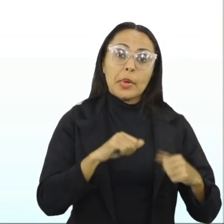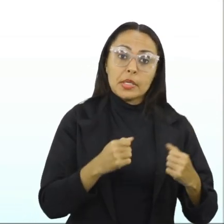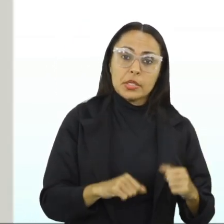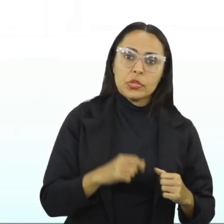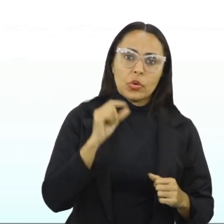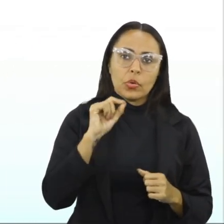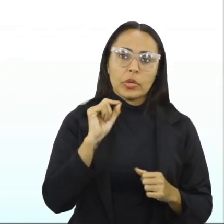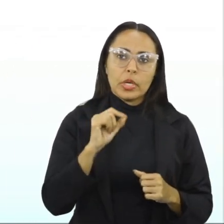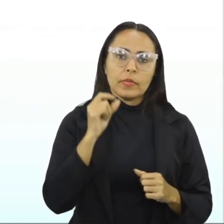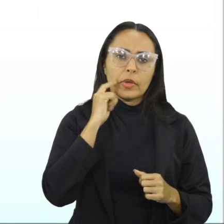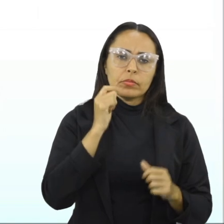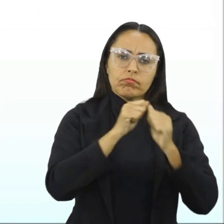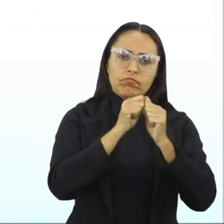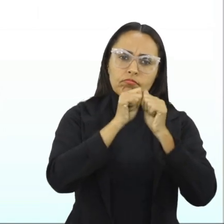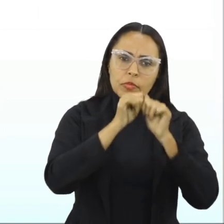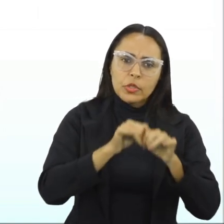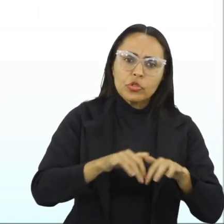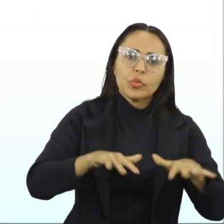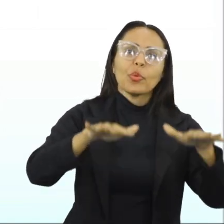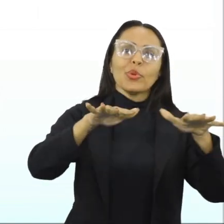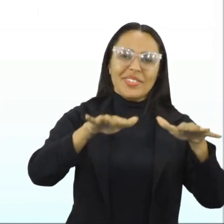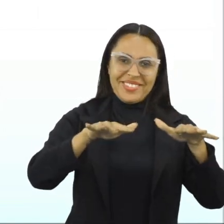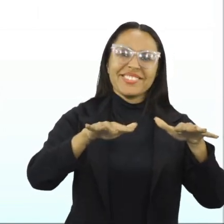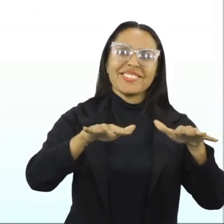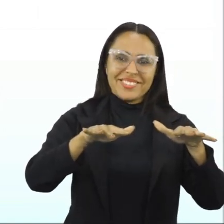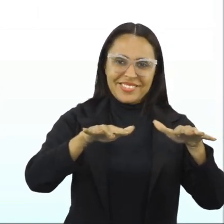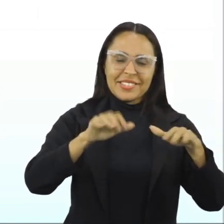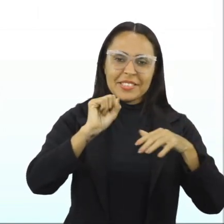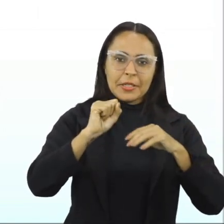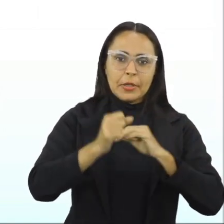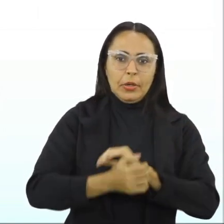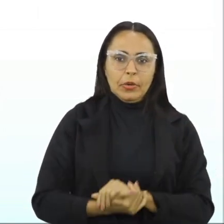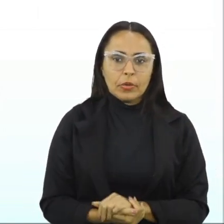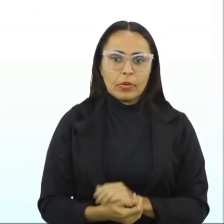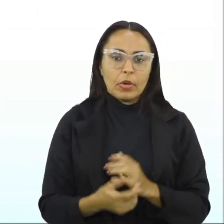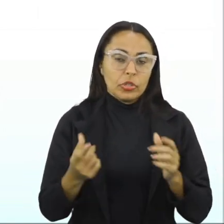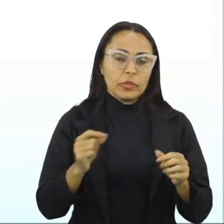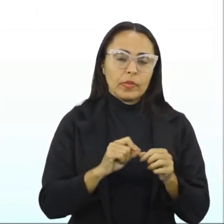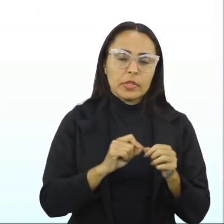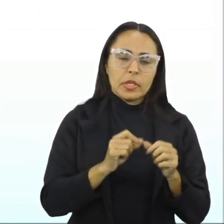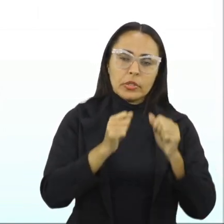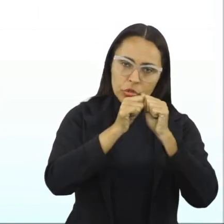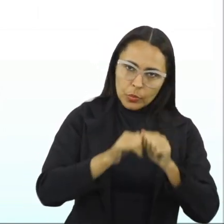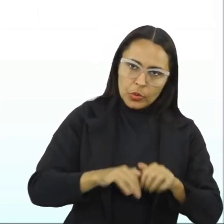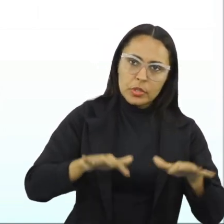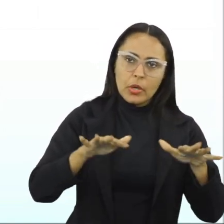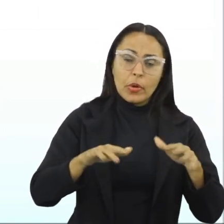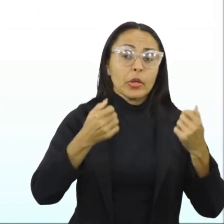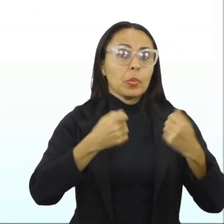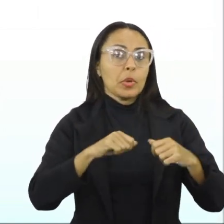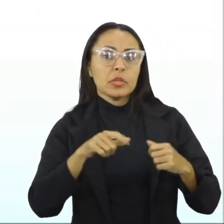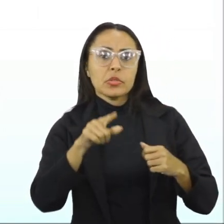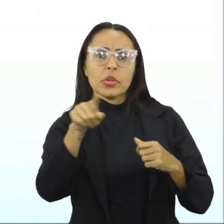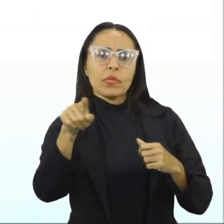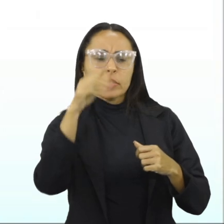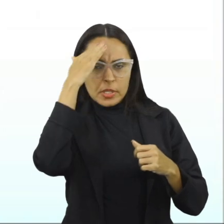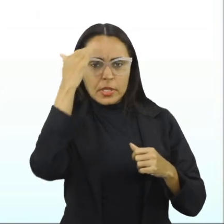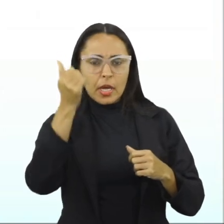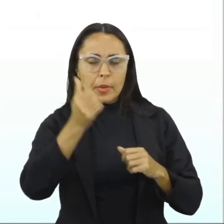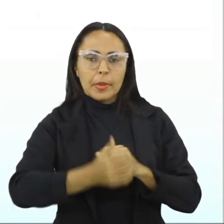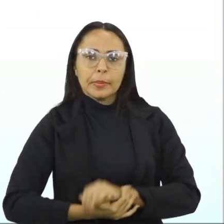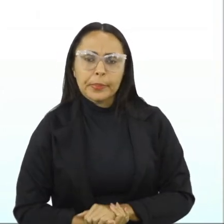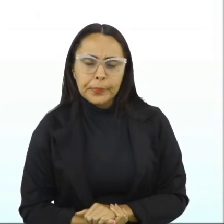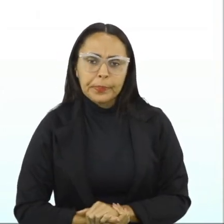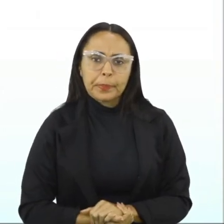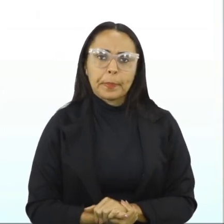vocês saibam, ó, distribuir isso. A gente vai distribuir isso. Quando a gente vai fazer a distribuição, o que é que eu preciso que vocês saibam? Que a gente faça